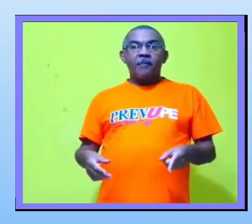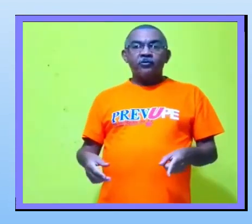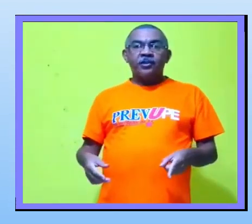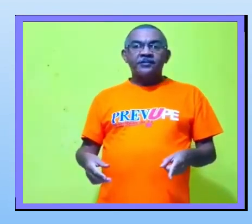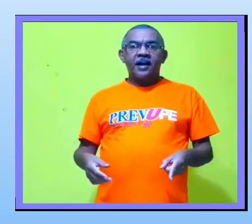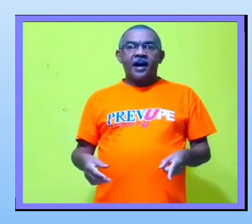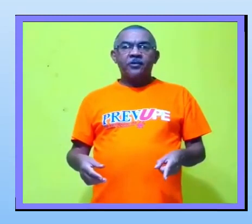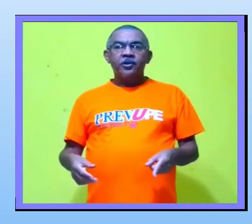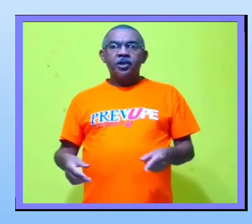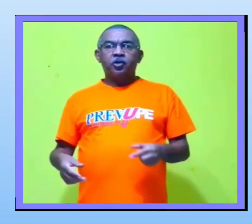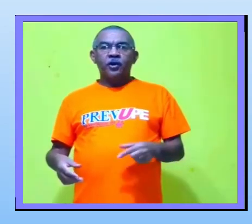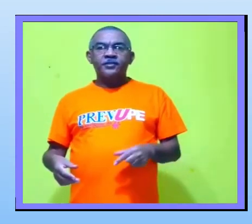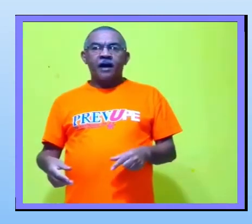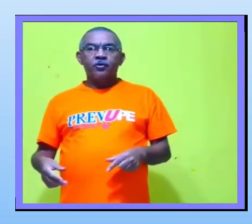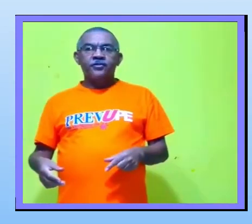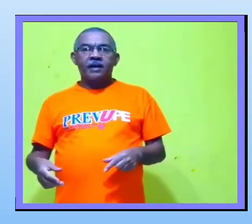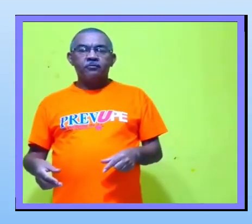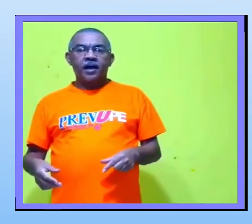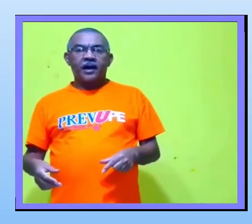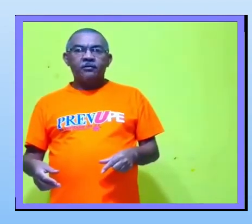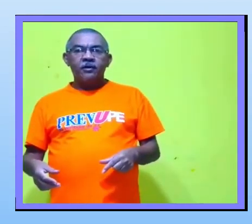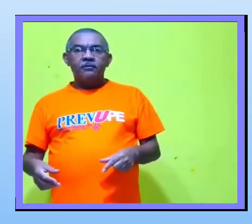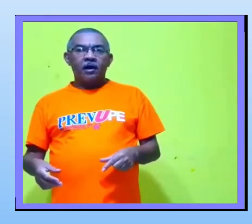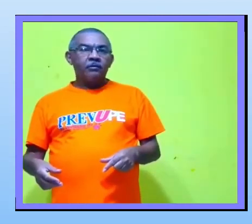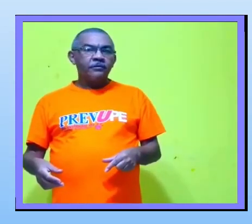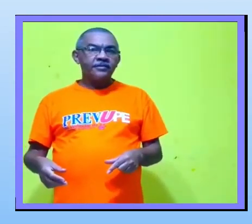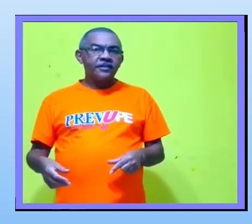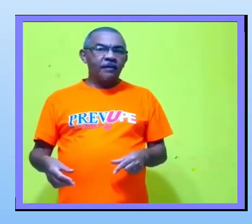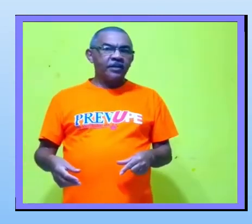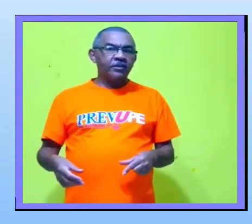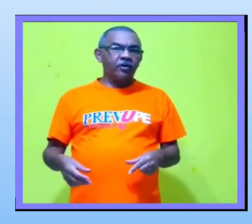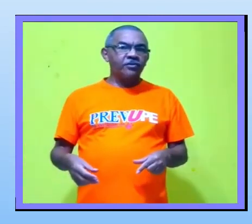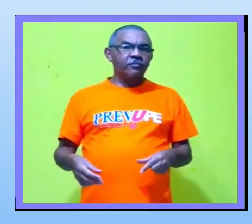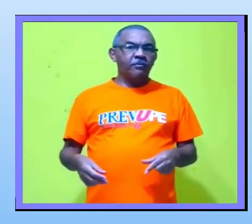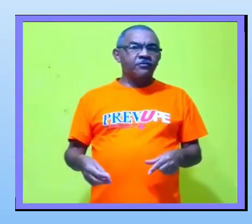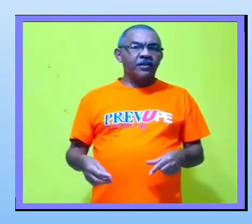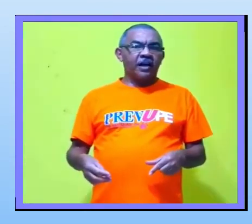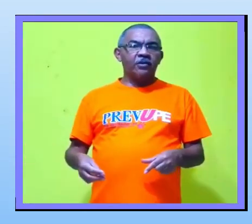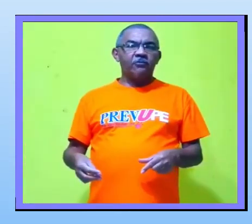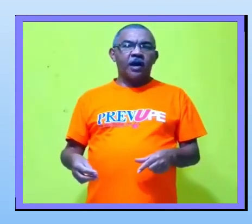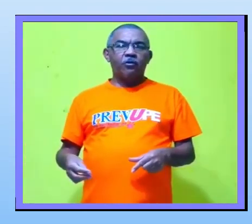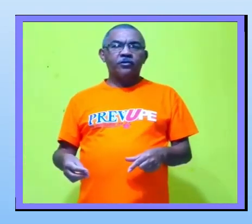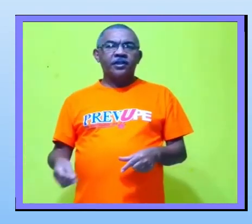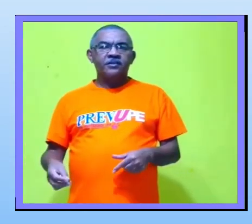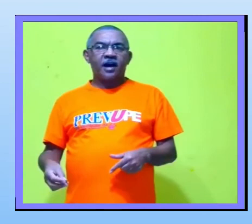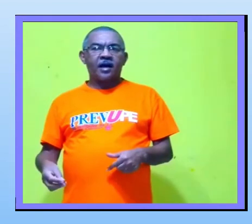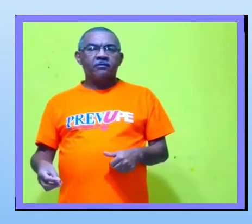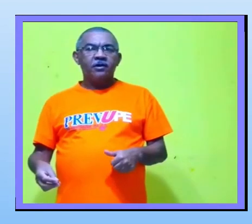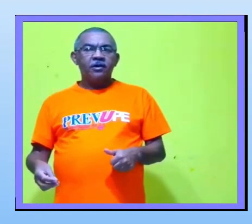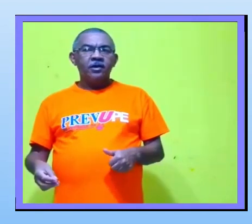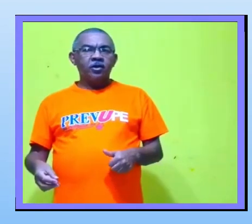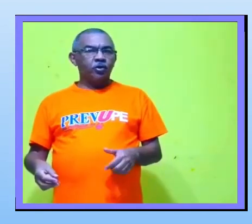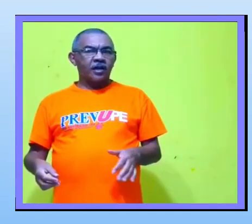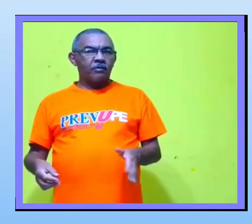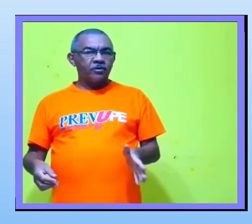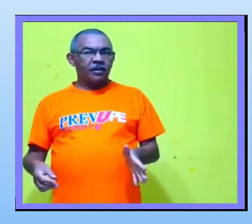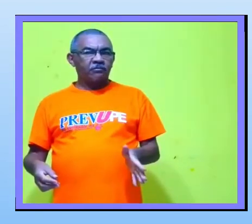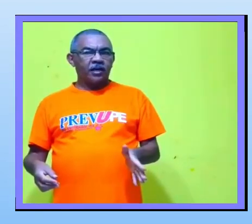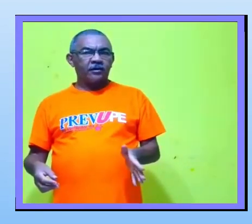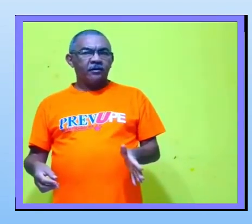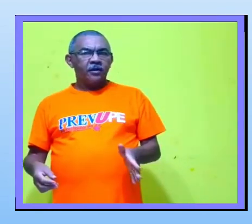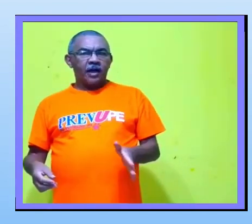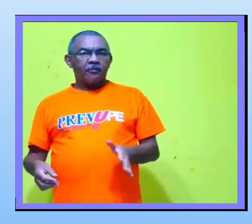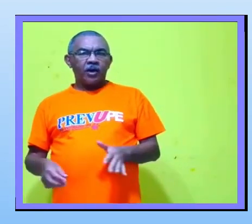B, um carbono terciário e 2 carbonos secundários. Não, decididamente nós não estamos vendo ali um carbono terciário e 2